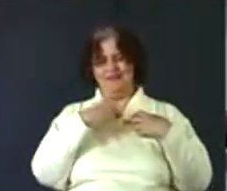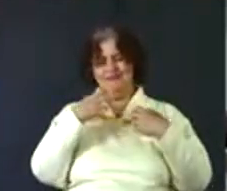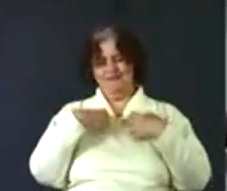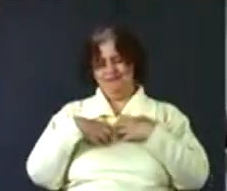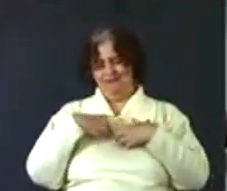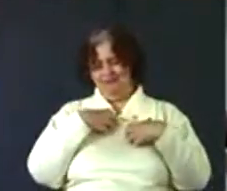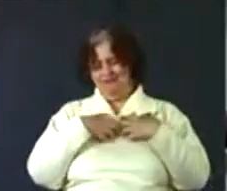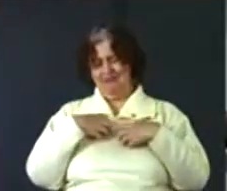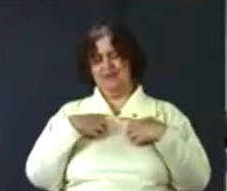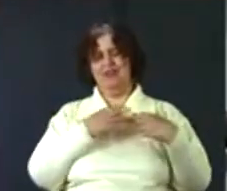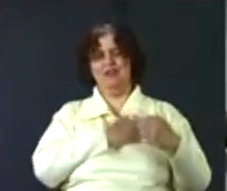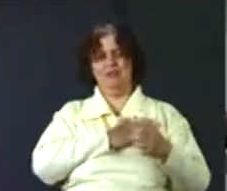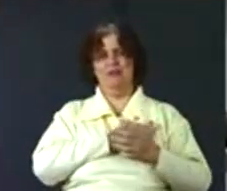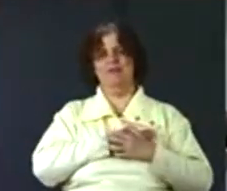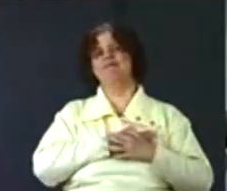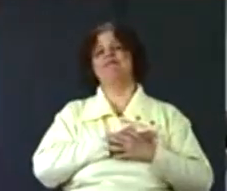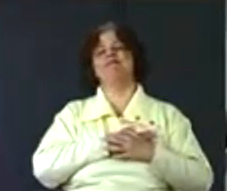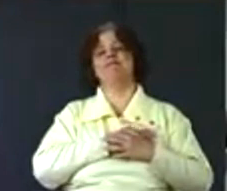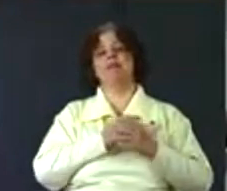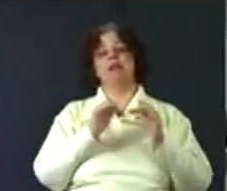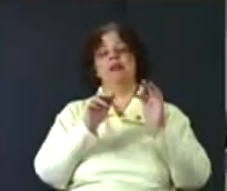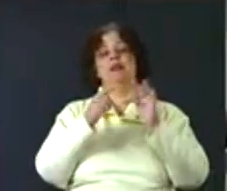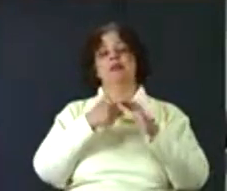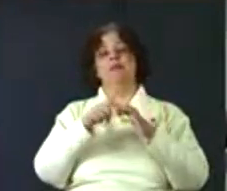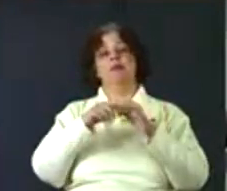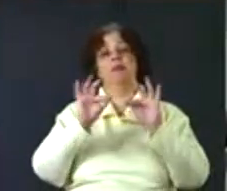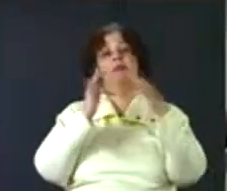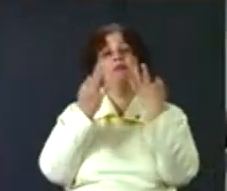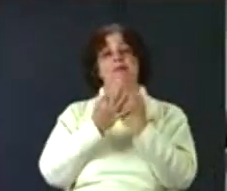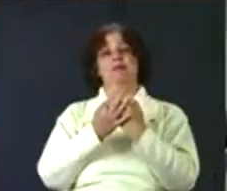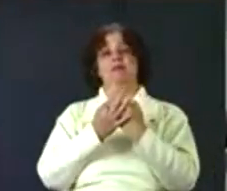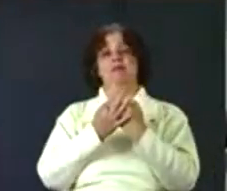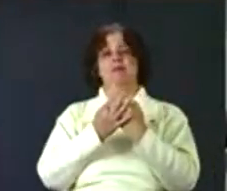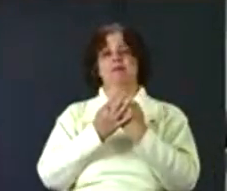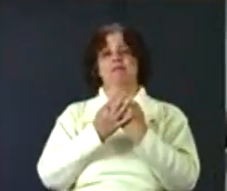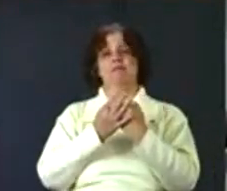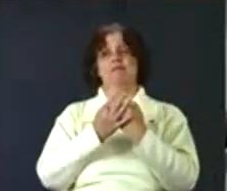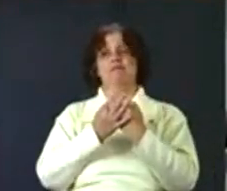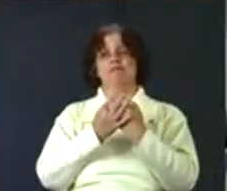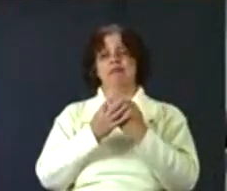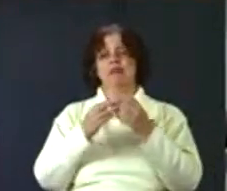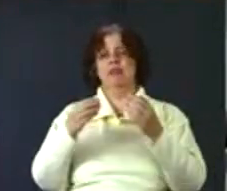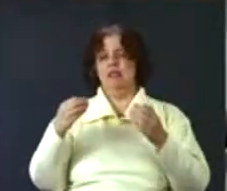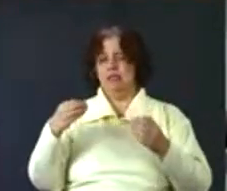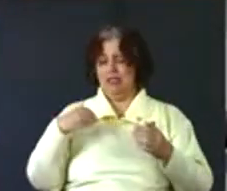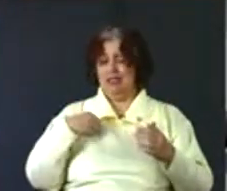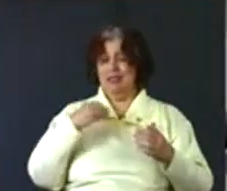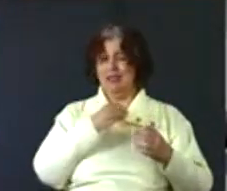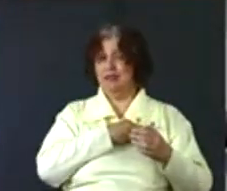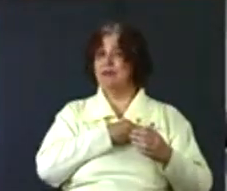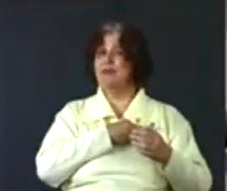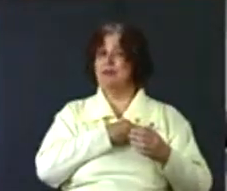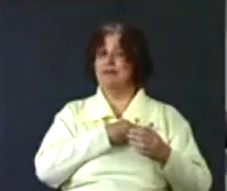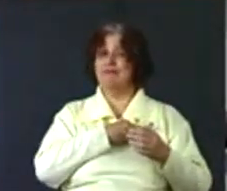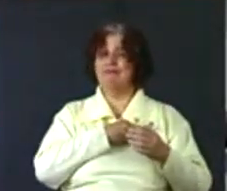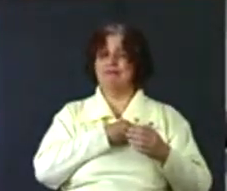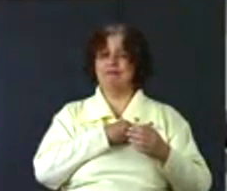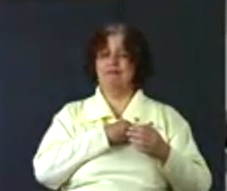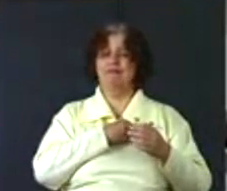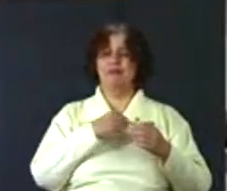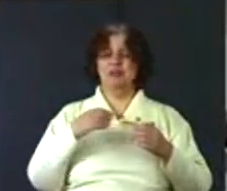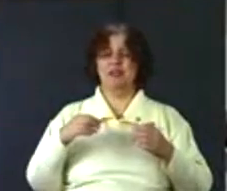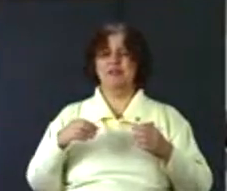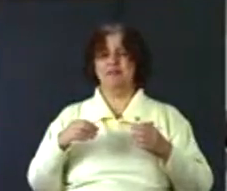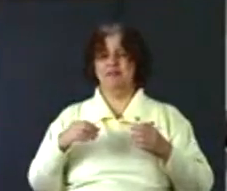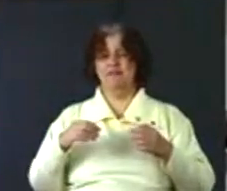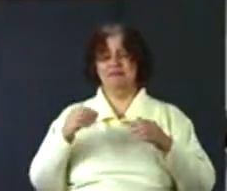na minha família, a enfermidade que começa a bater a porta da minha casa, as minhas angústias particulares. Eu